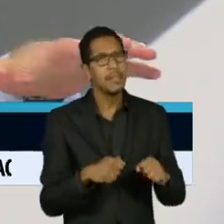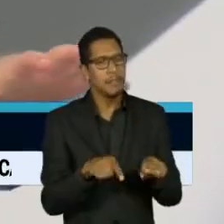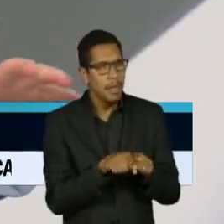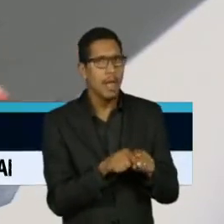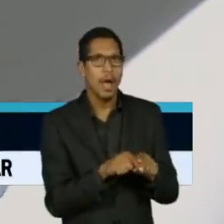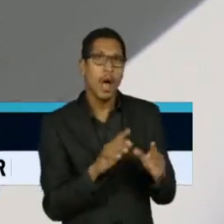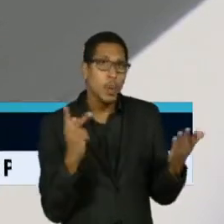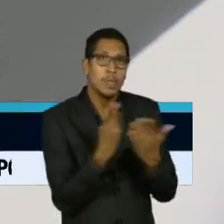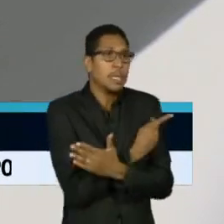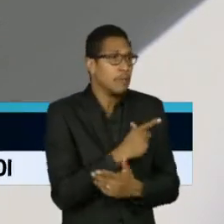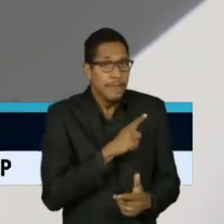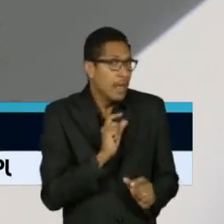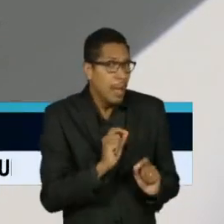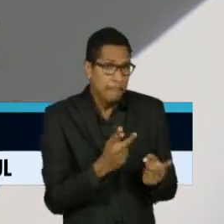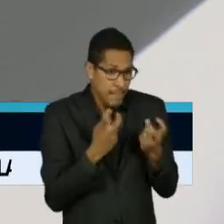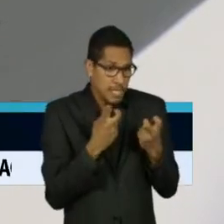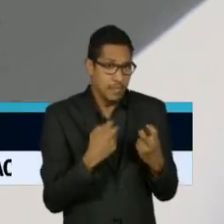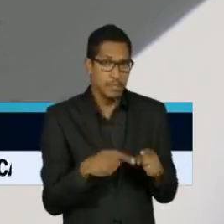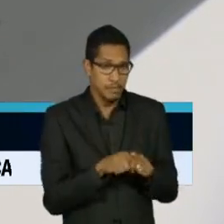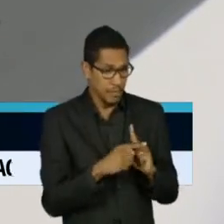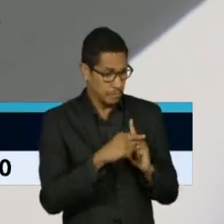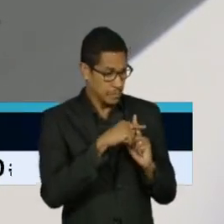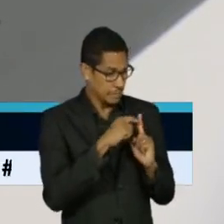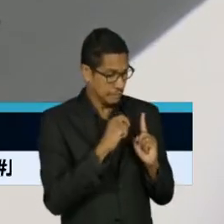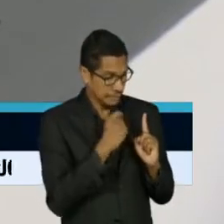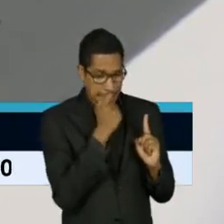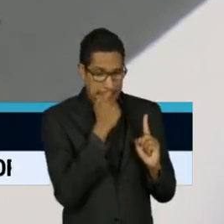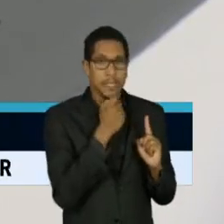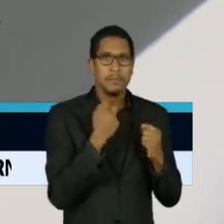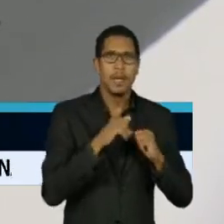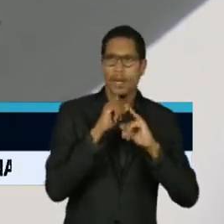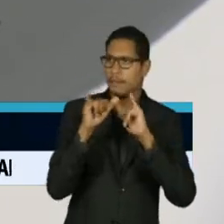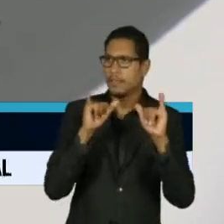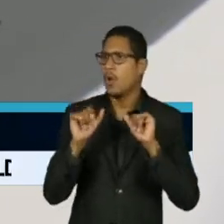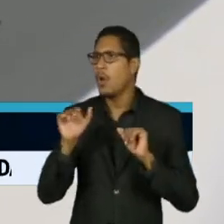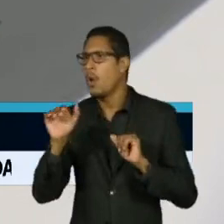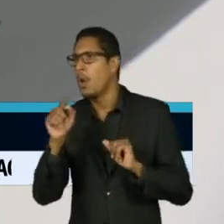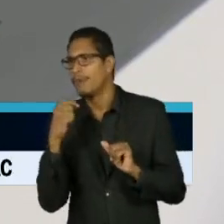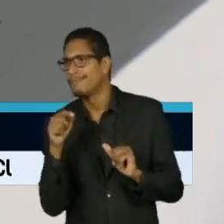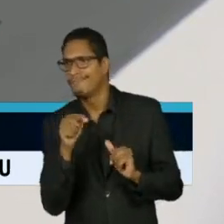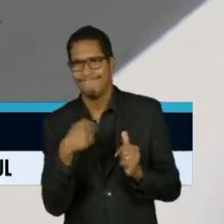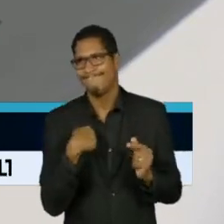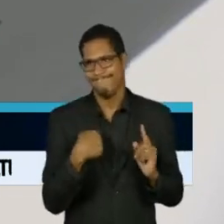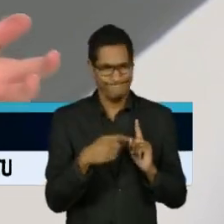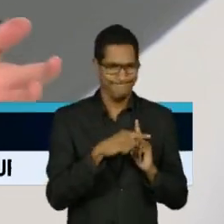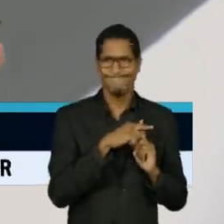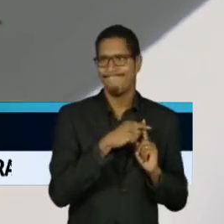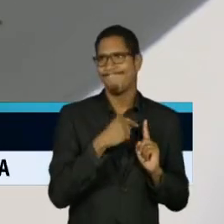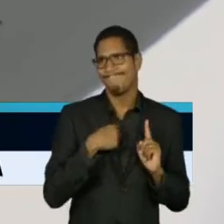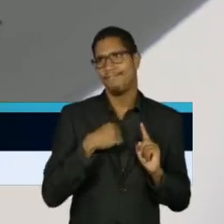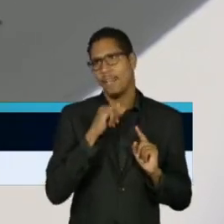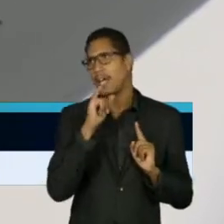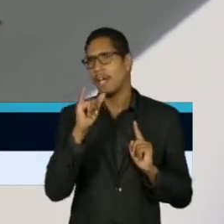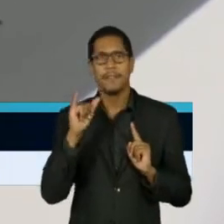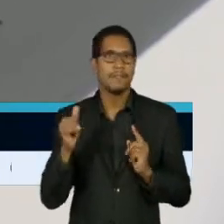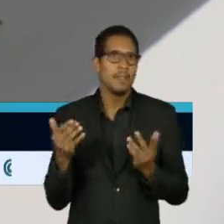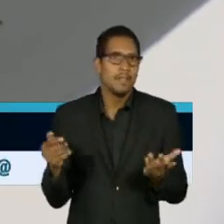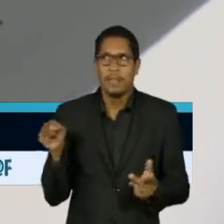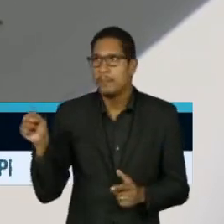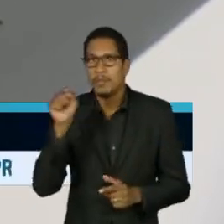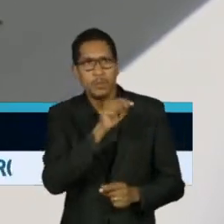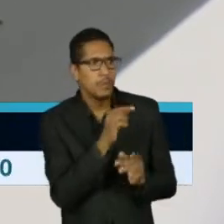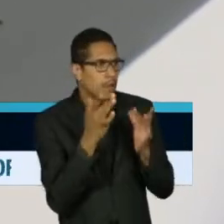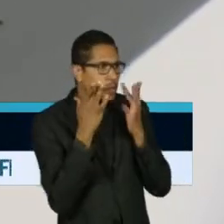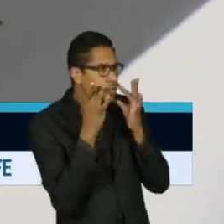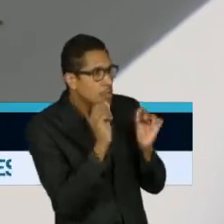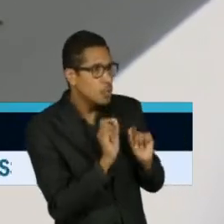pessoas com as quais você convive têm que saber que poderão estar infectadas por você. Veja, essa